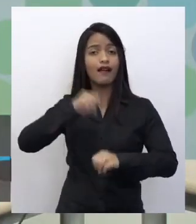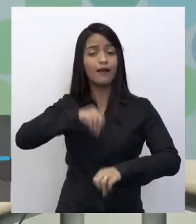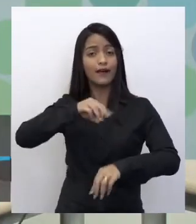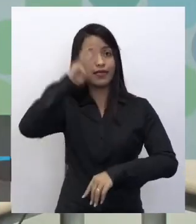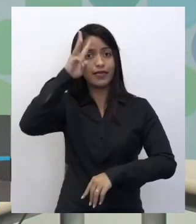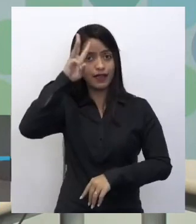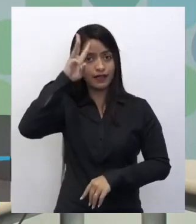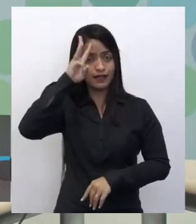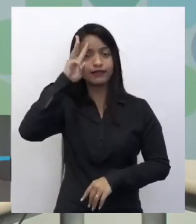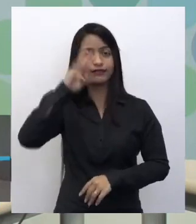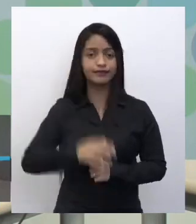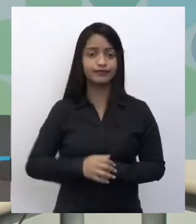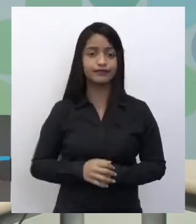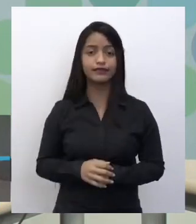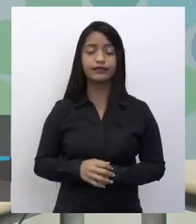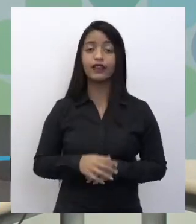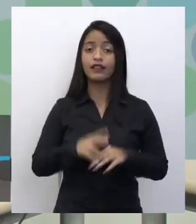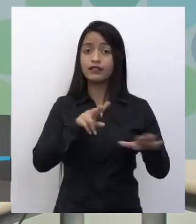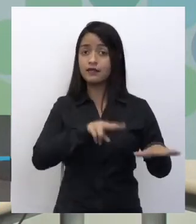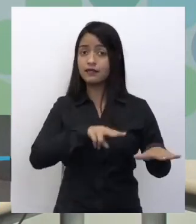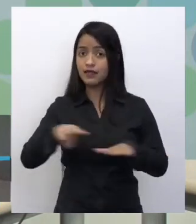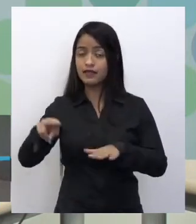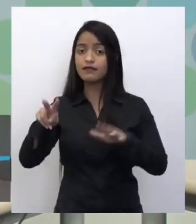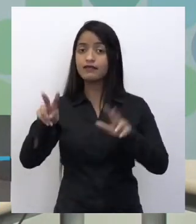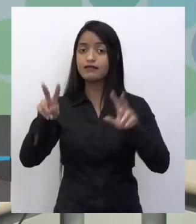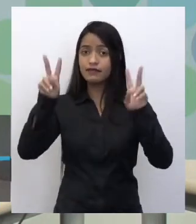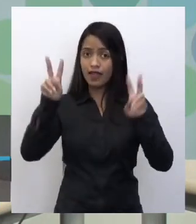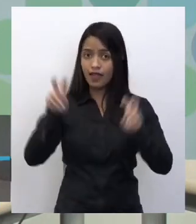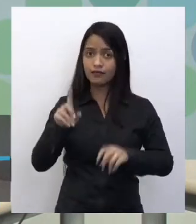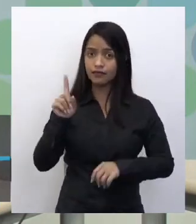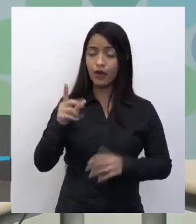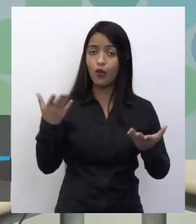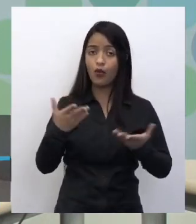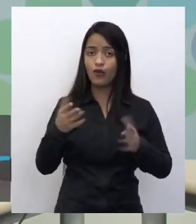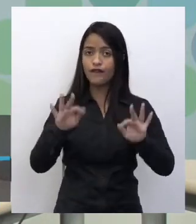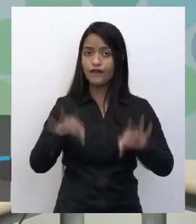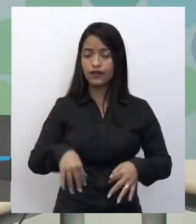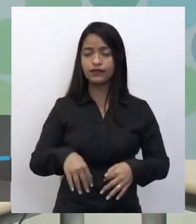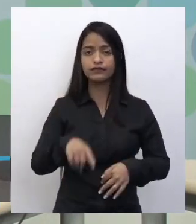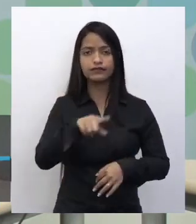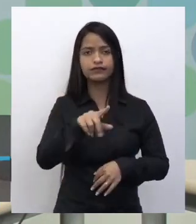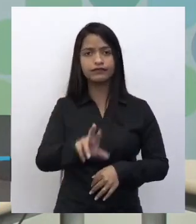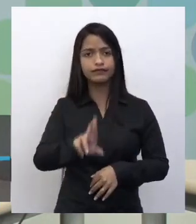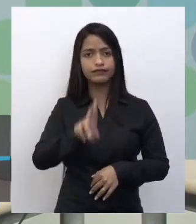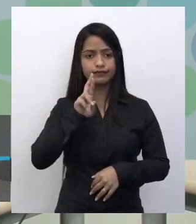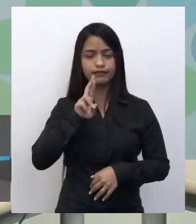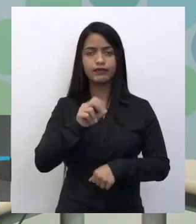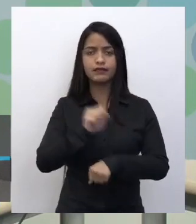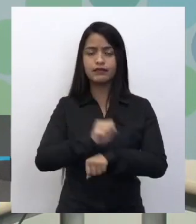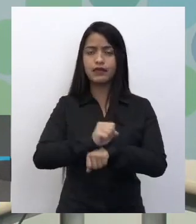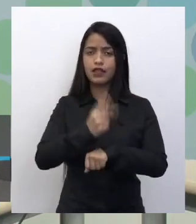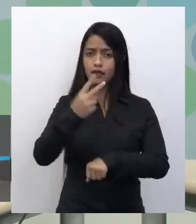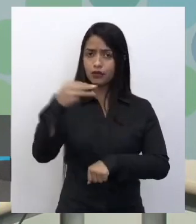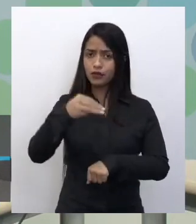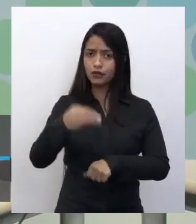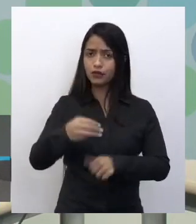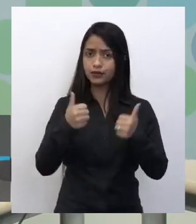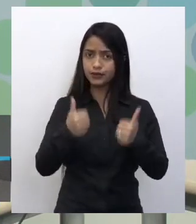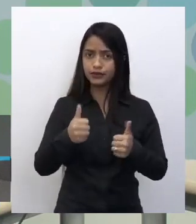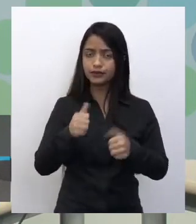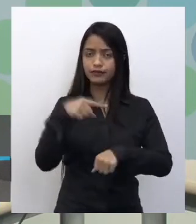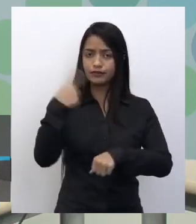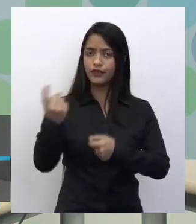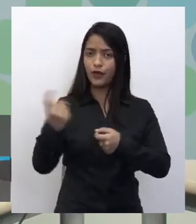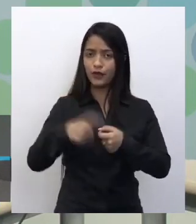porque ficamos uma semana aí trabalhando com essa temática e hoje a gente vai terminar. Então, coloca aí para mim na tela, 2 minutinhos, tá bom? Já